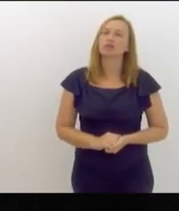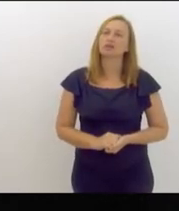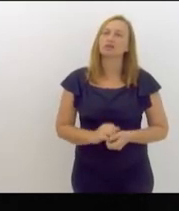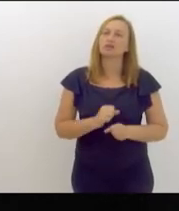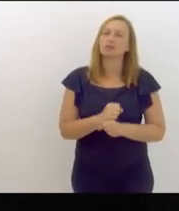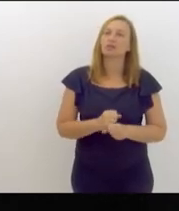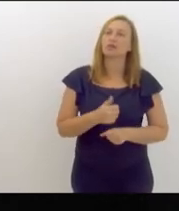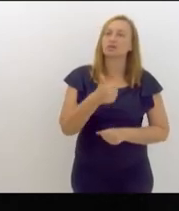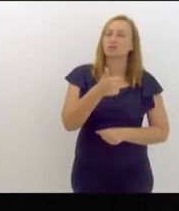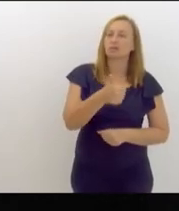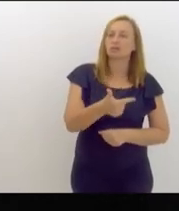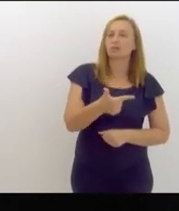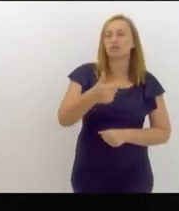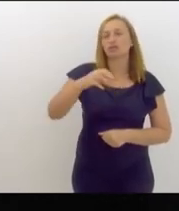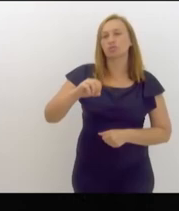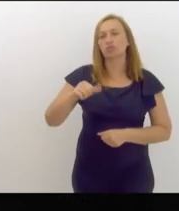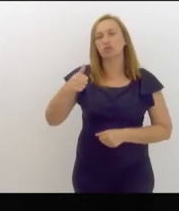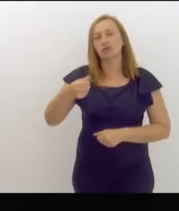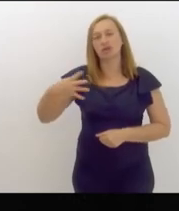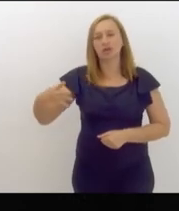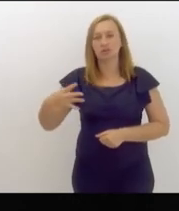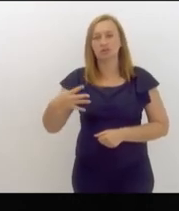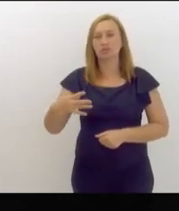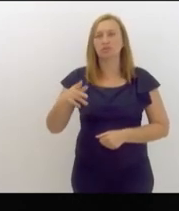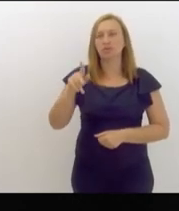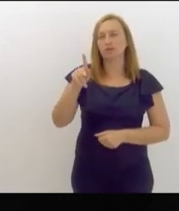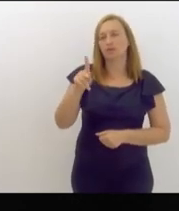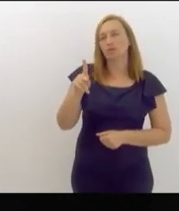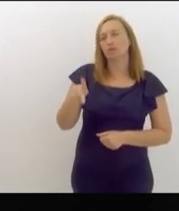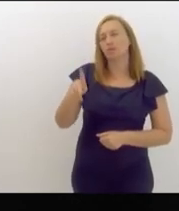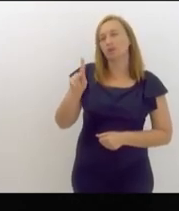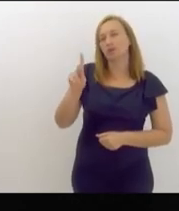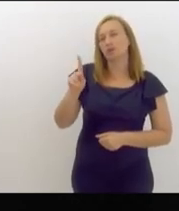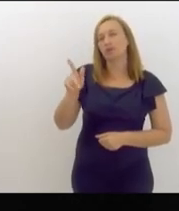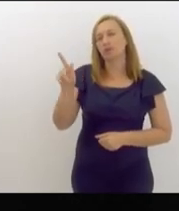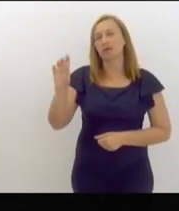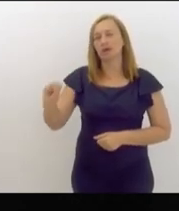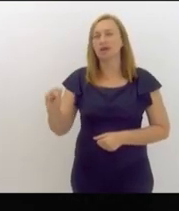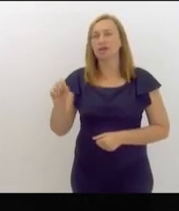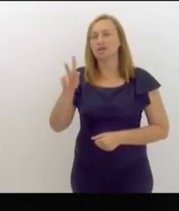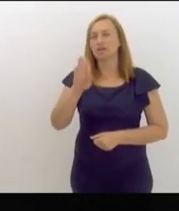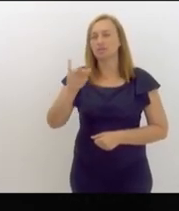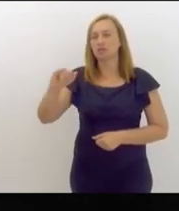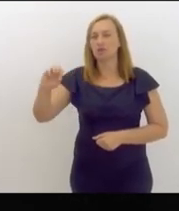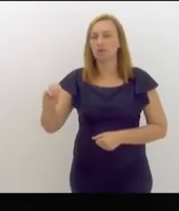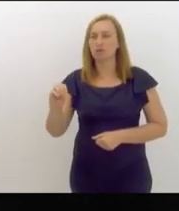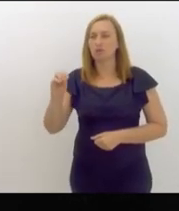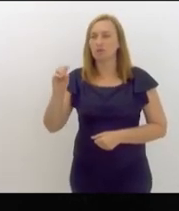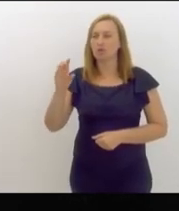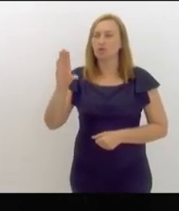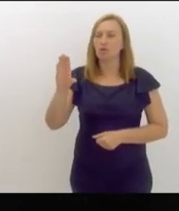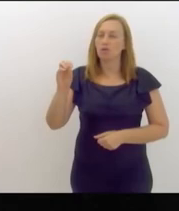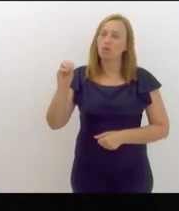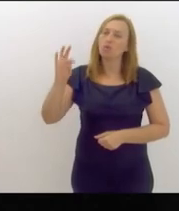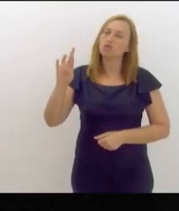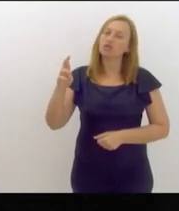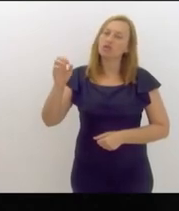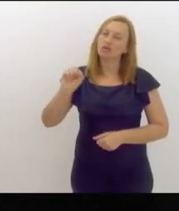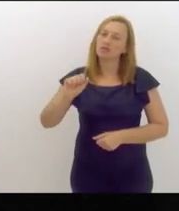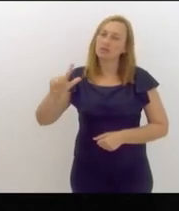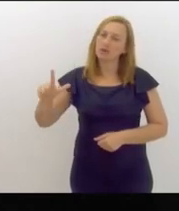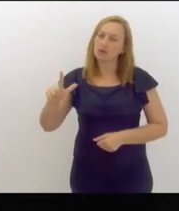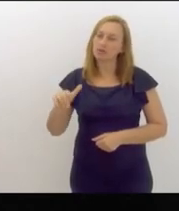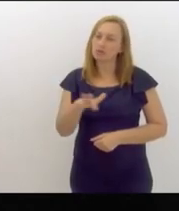de 2014 na agência nacional do petróleo gás natural e biocombustíveis suas áreas atuais de